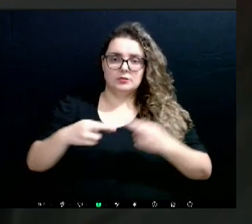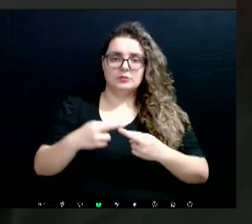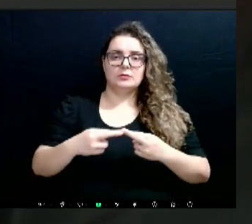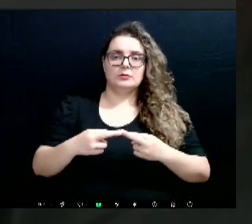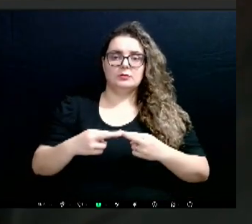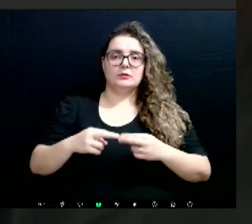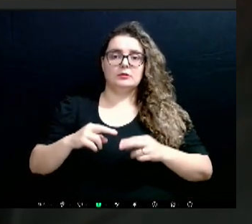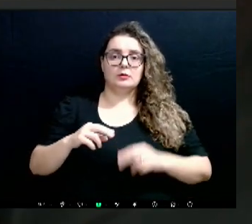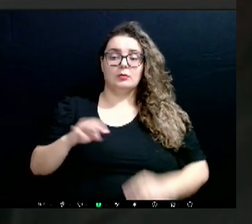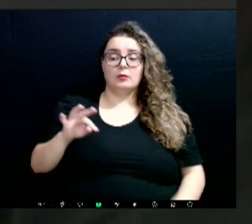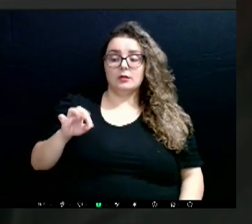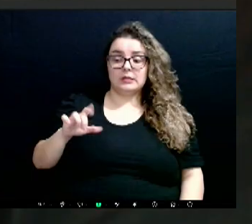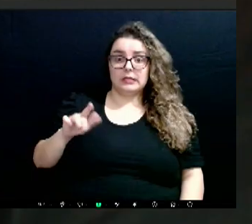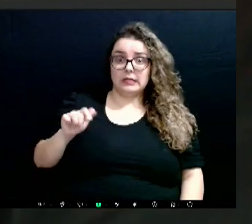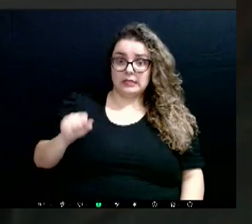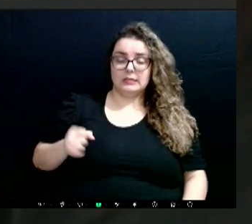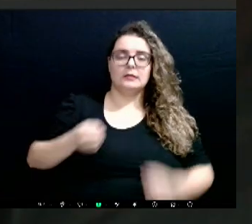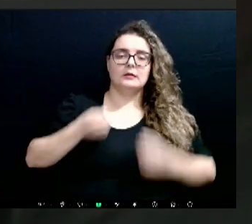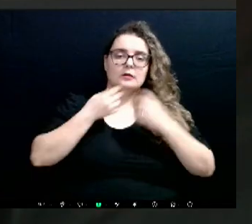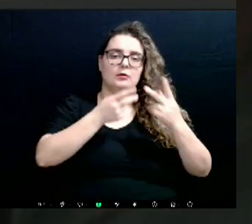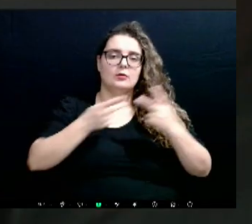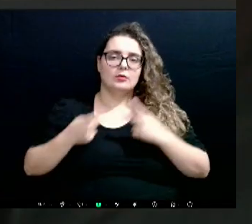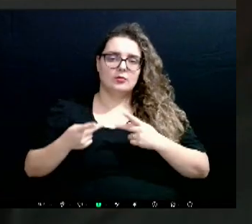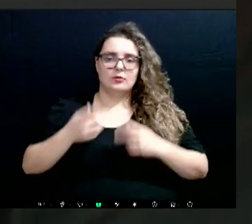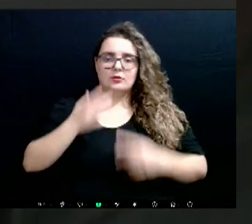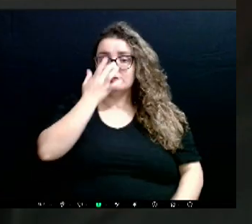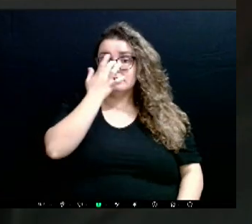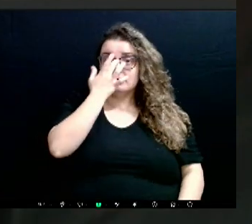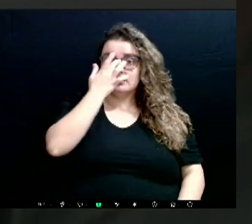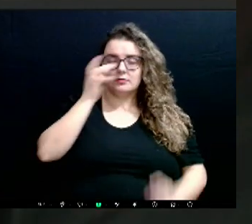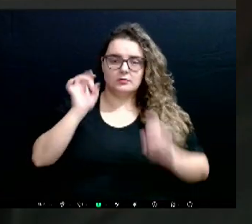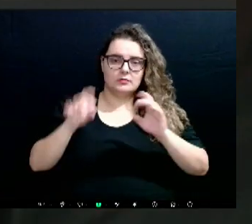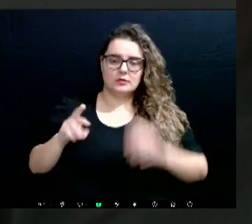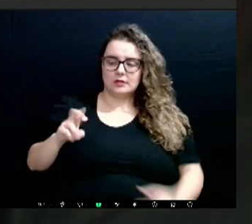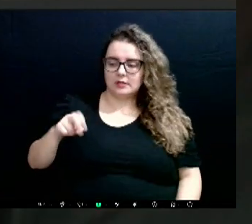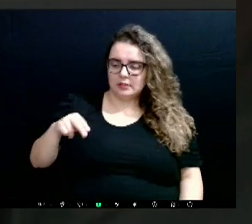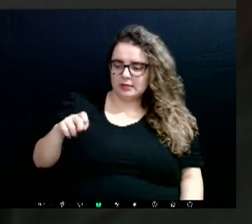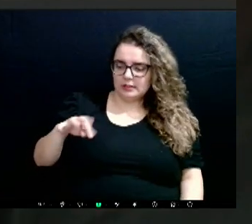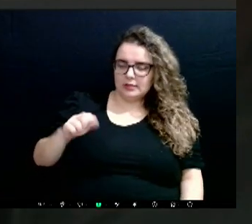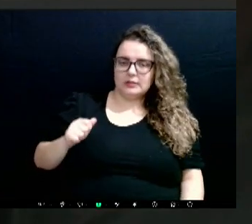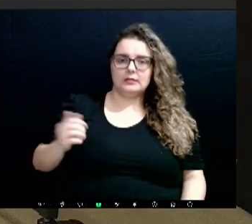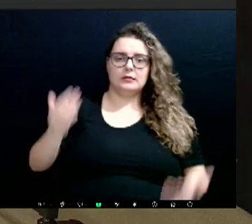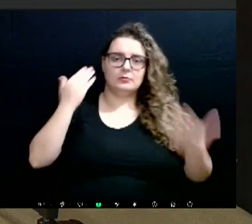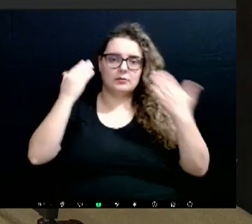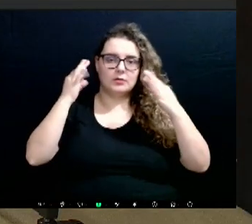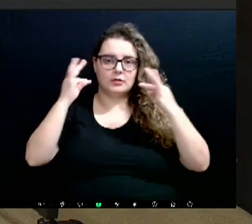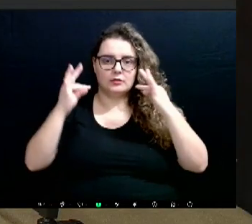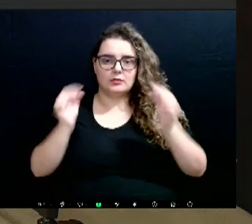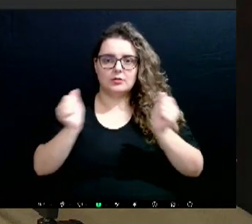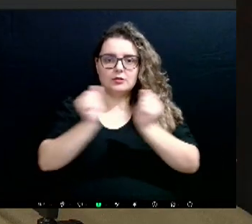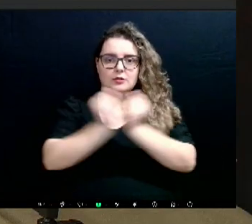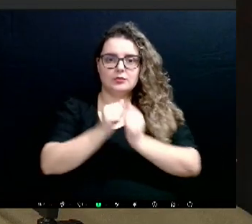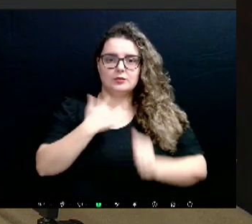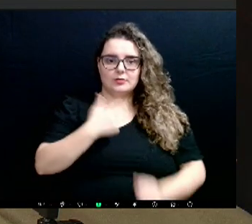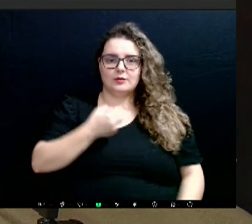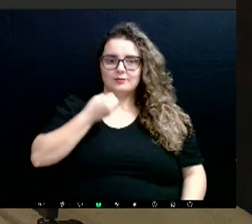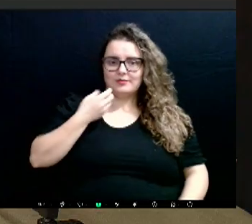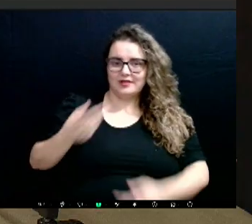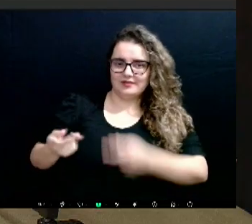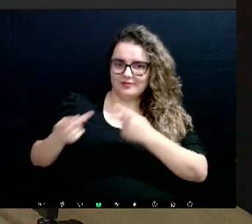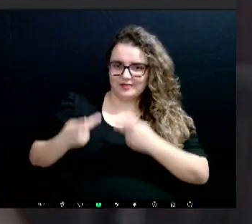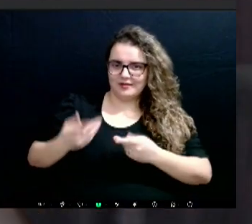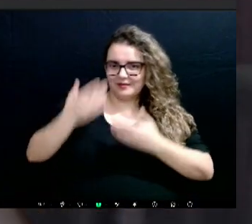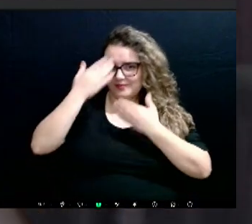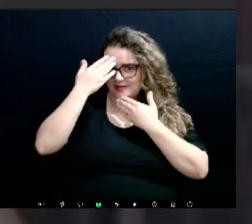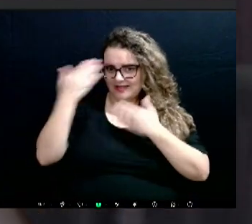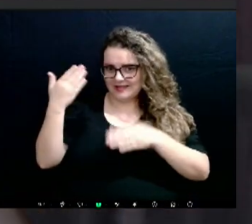né? Quero dar as boas-vindas, um bom dia especial para Renata Rodrigues, ela é psicoterapeuta, está aqui com a gente. Seja muito bem-vinda, obrigada pela sua